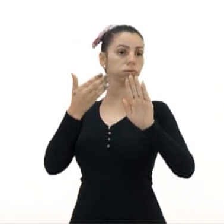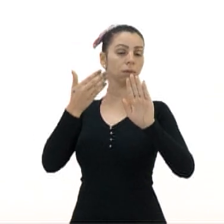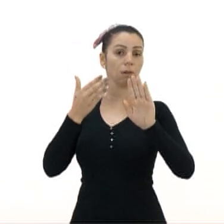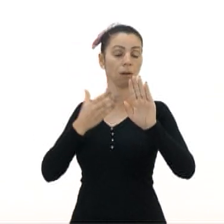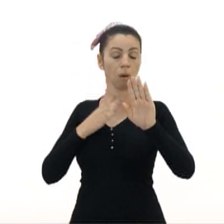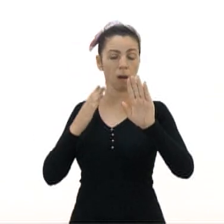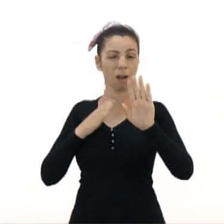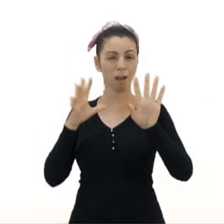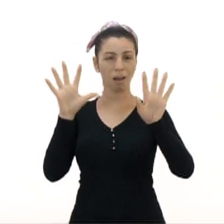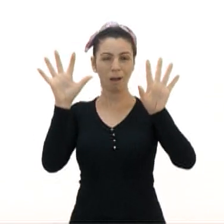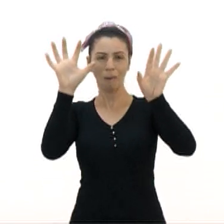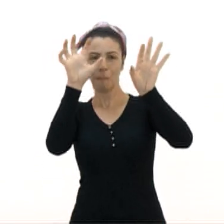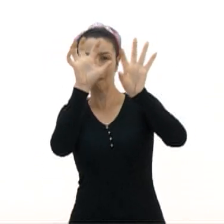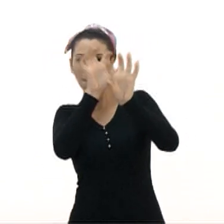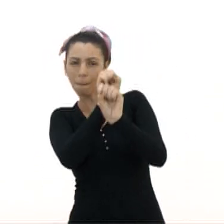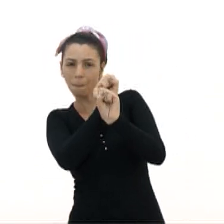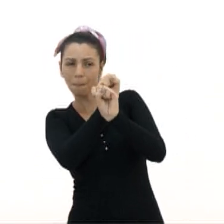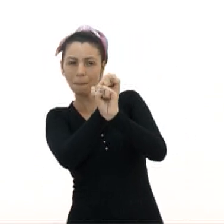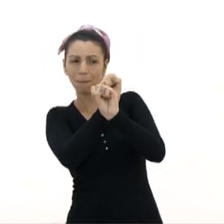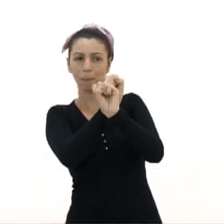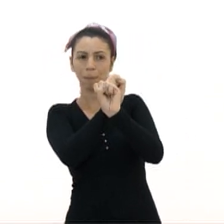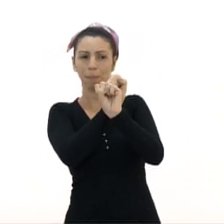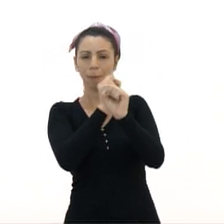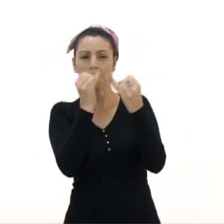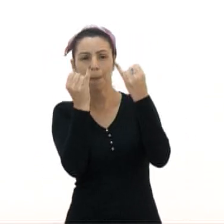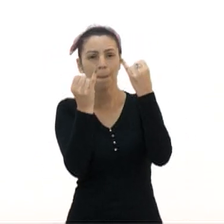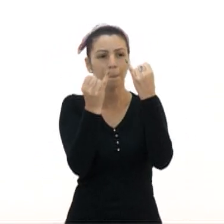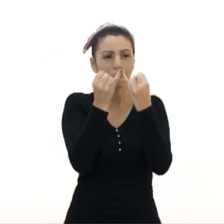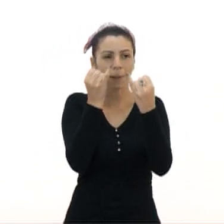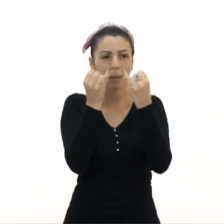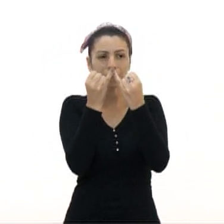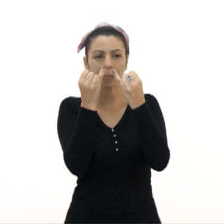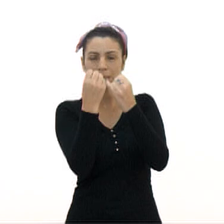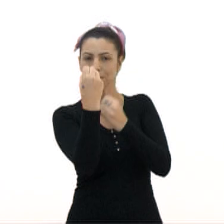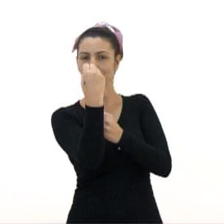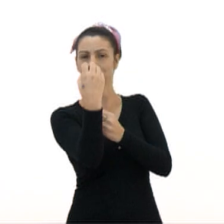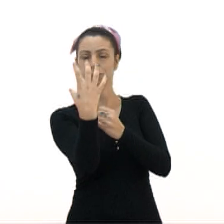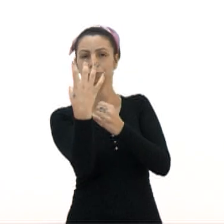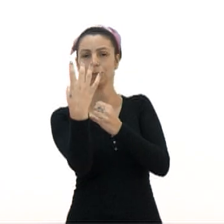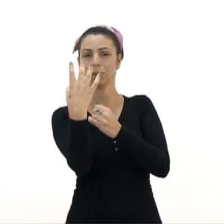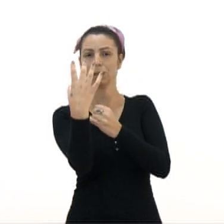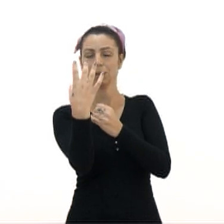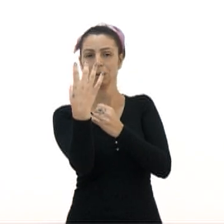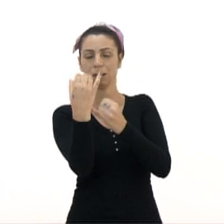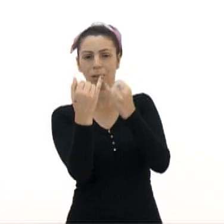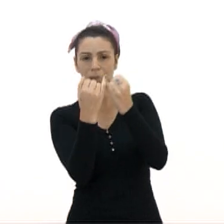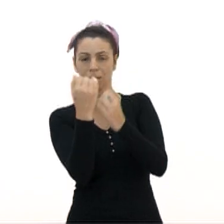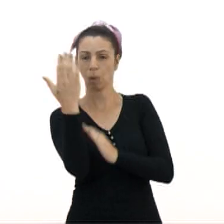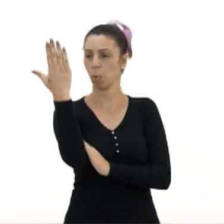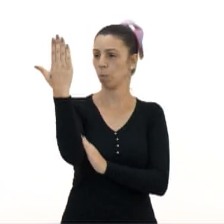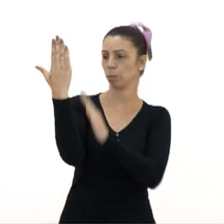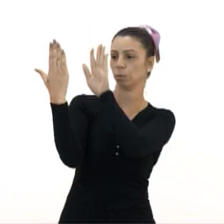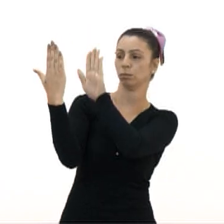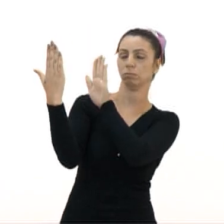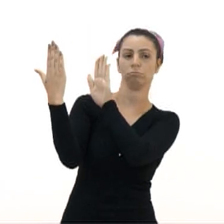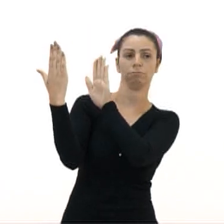um breu, tudo escuro, como que parece que tem um refletor só no reflexo do espelho deste